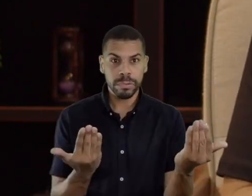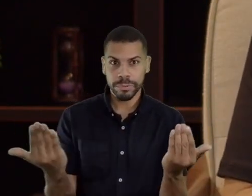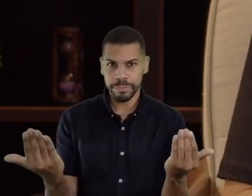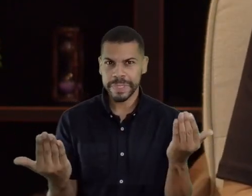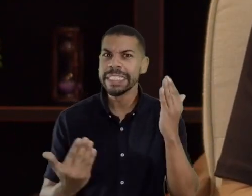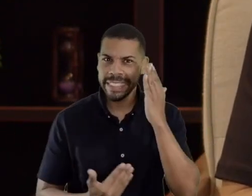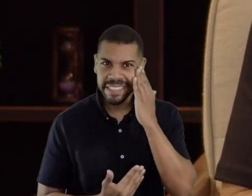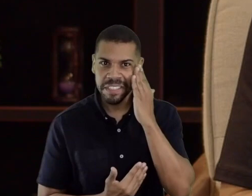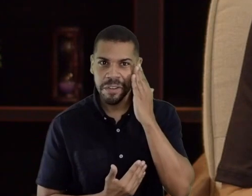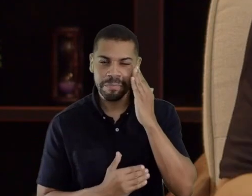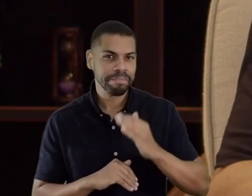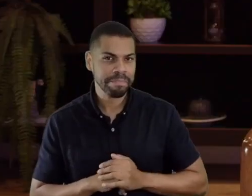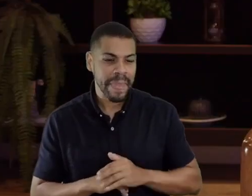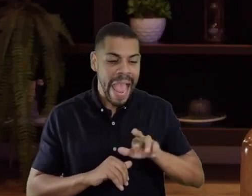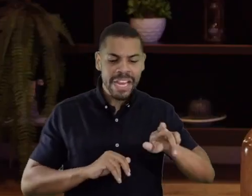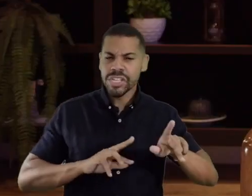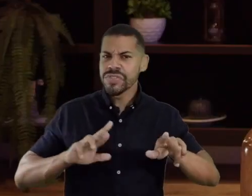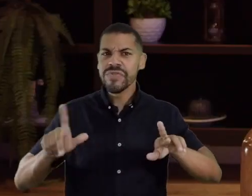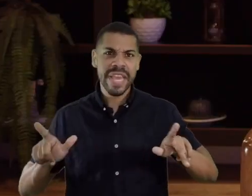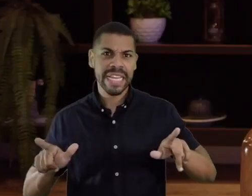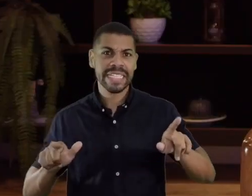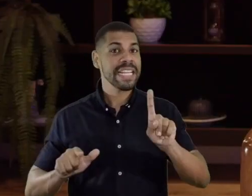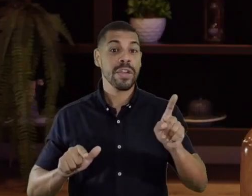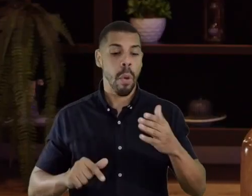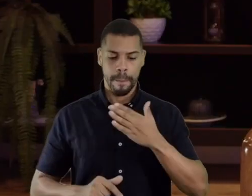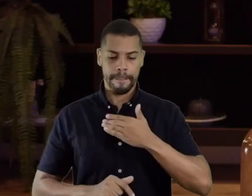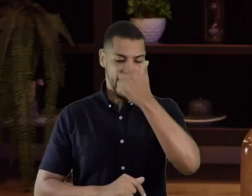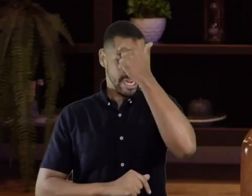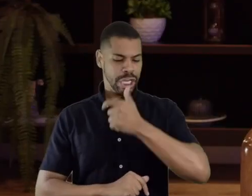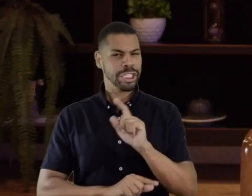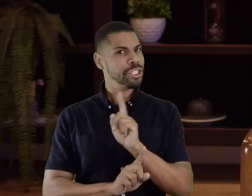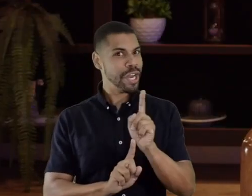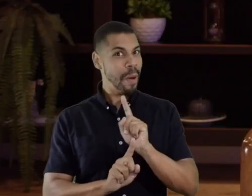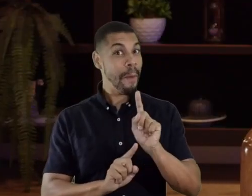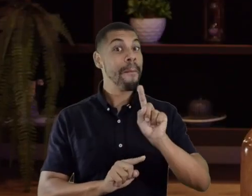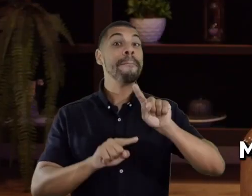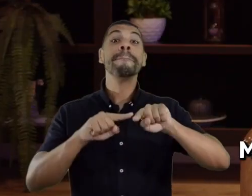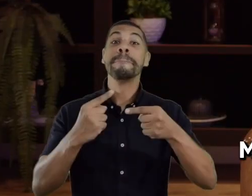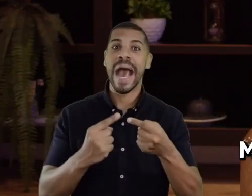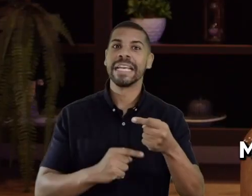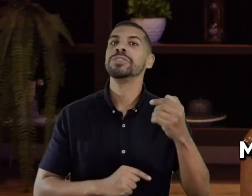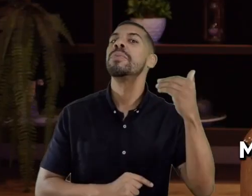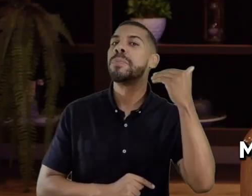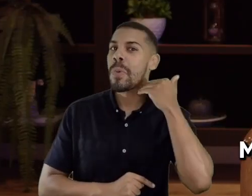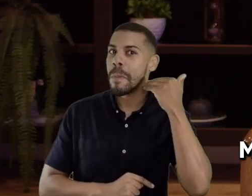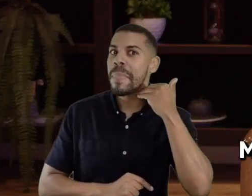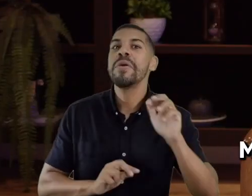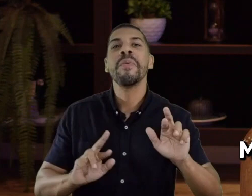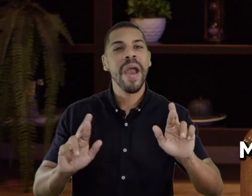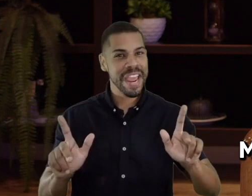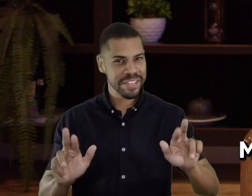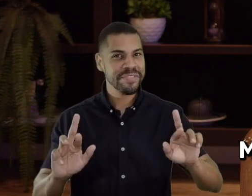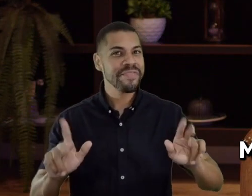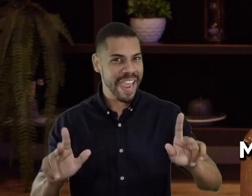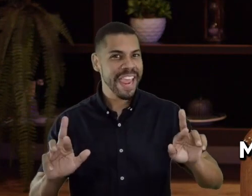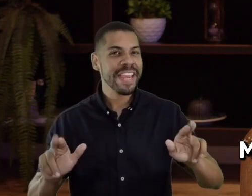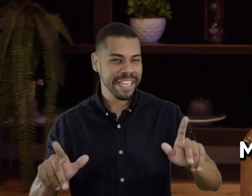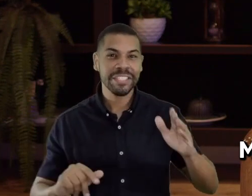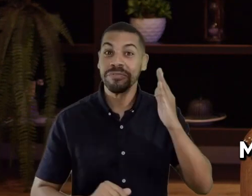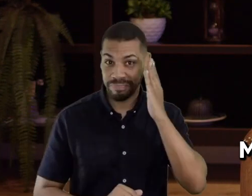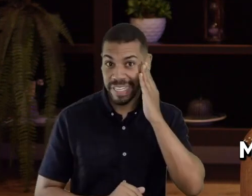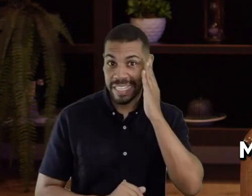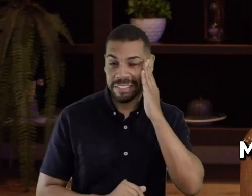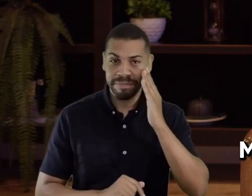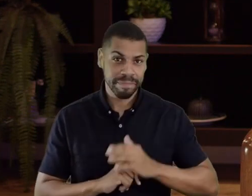recurso que ele tá capitando da gente perfeito então a diferença é pra é mais para ele do que para gente mas é assim que eu nomenclatura do